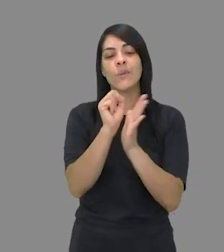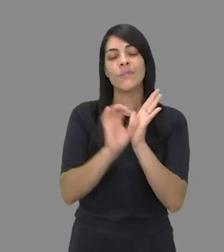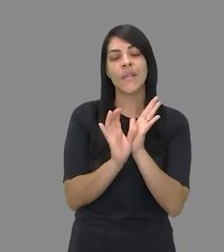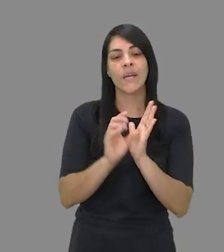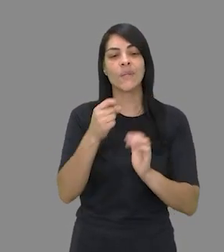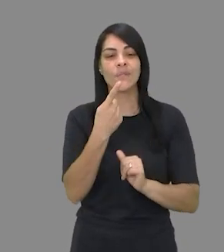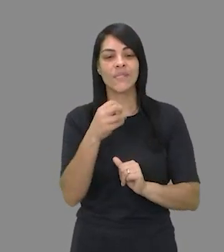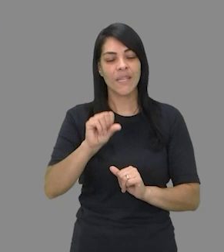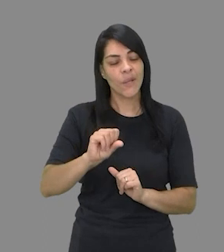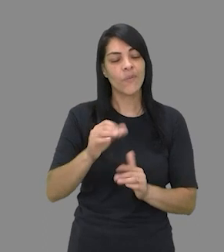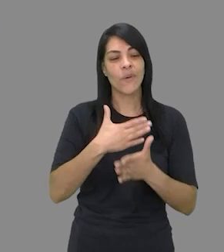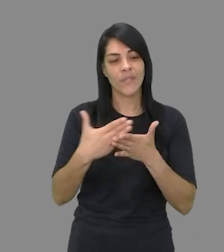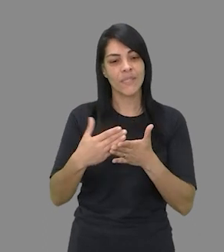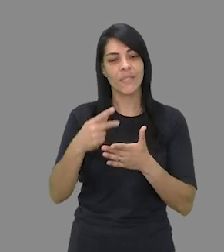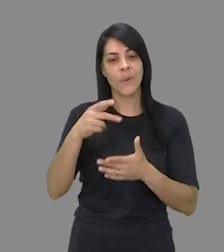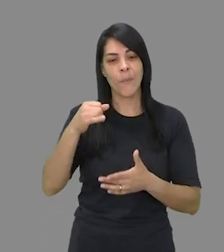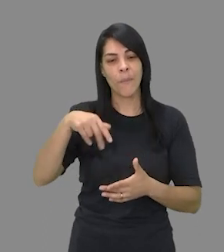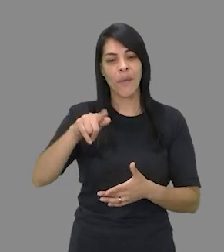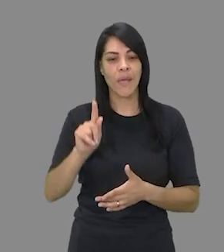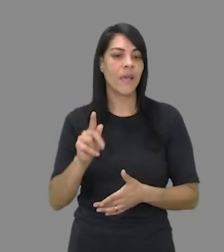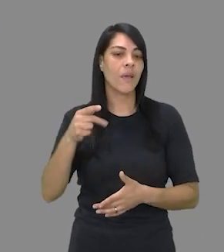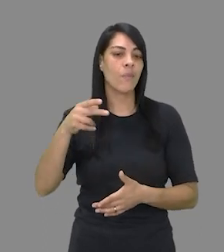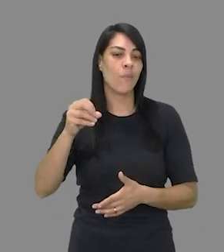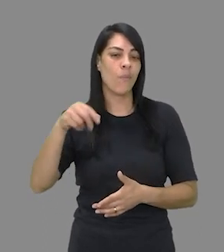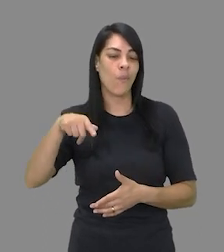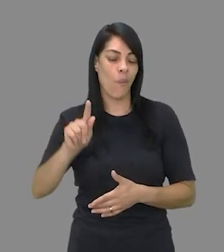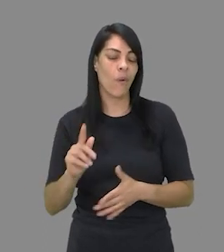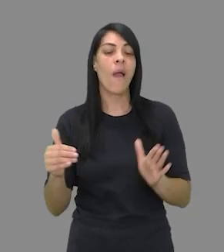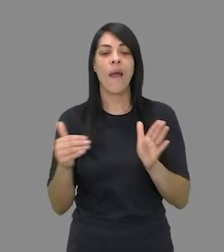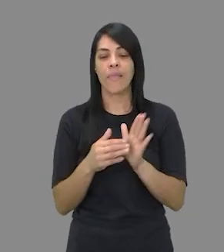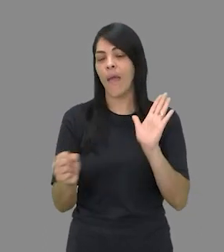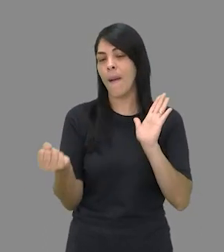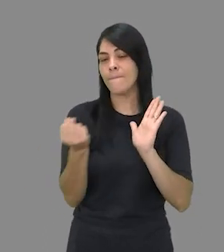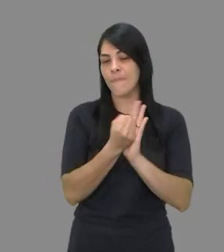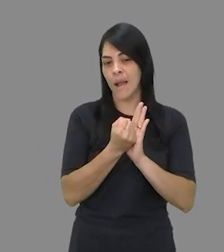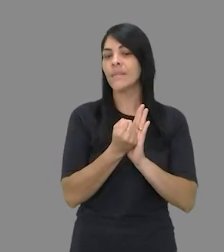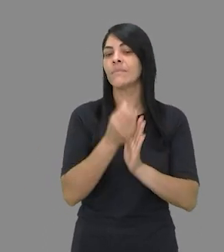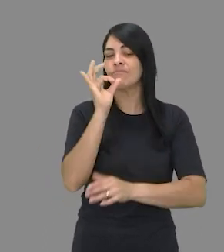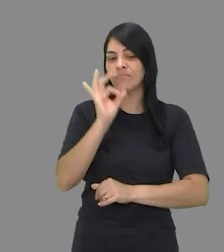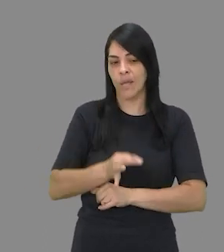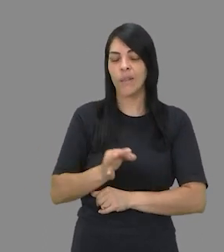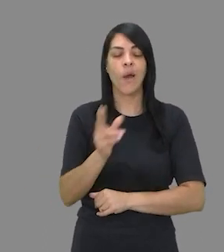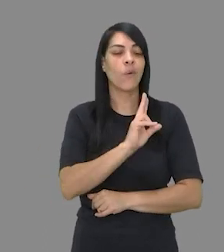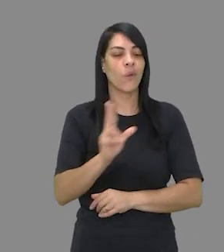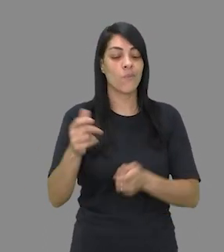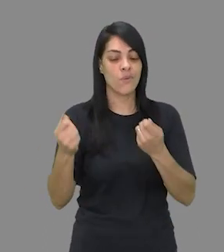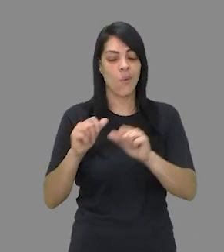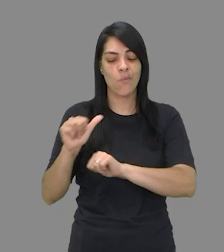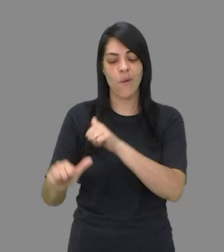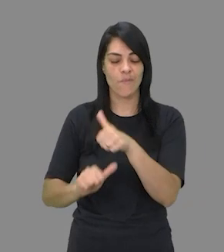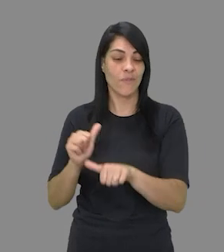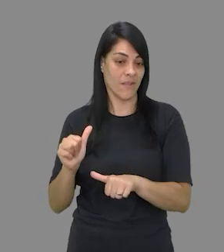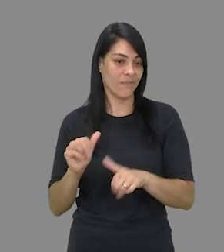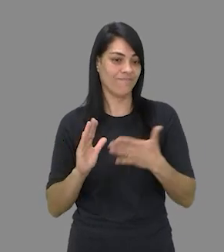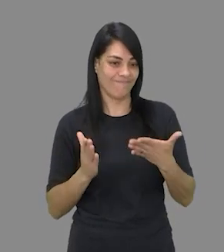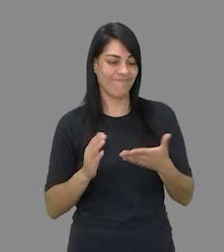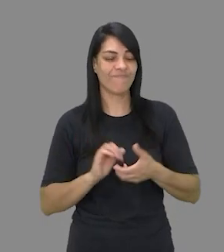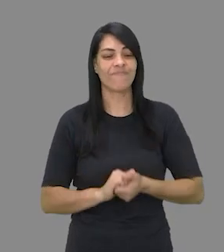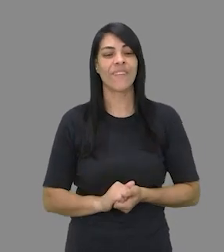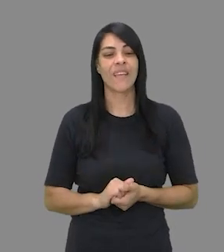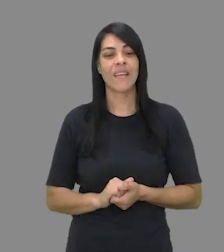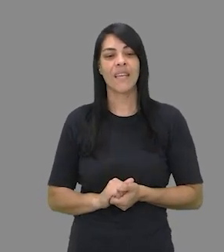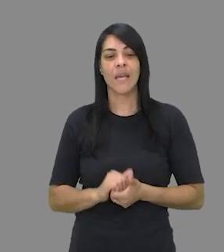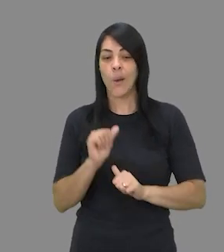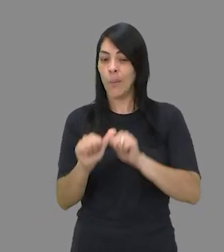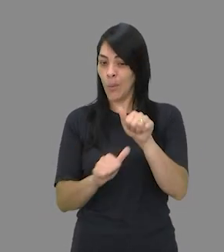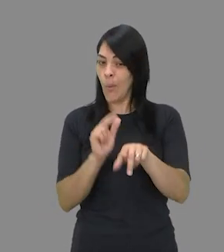ping-pong, até se tornar uma marca registrada. E aí, pessoal, ó, o nome precisou ser modificado.